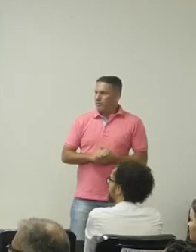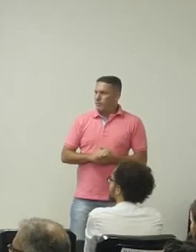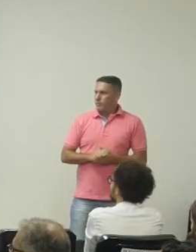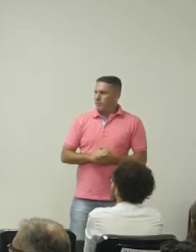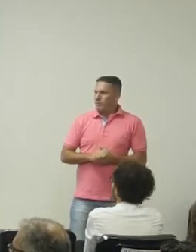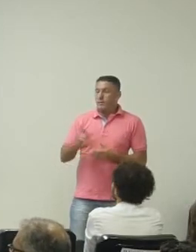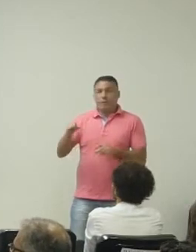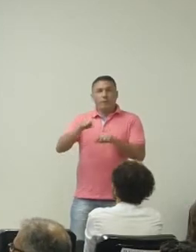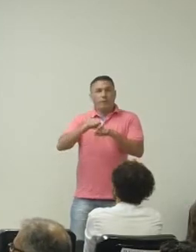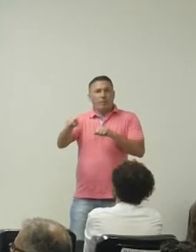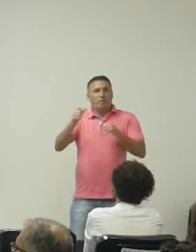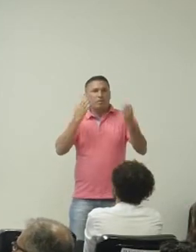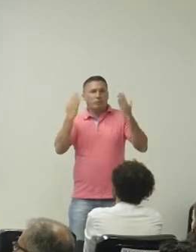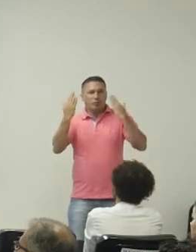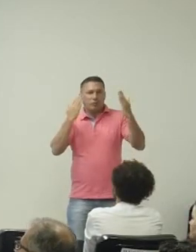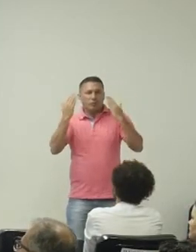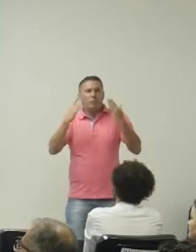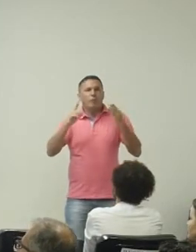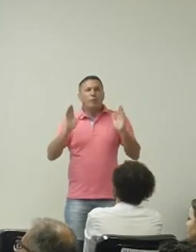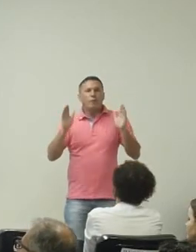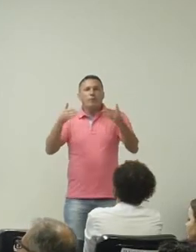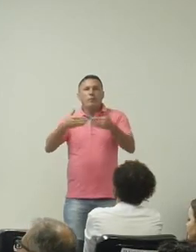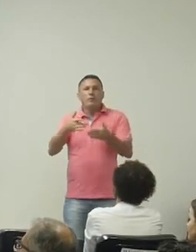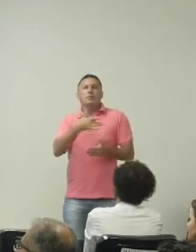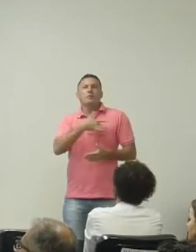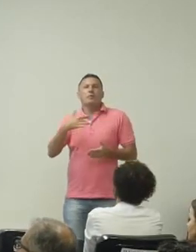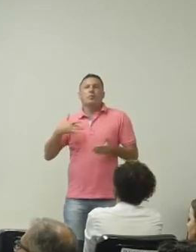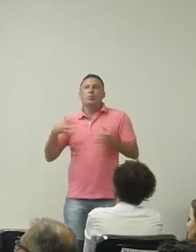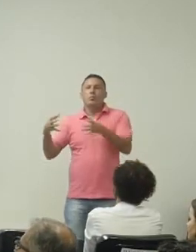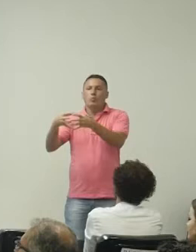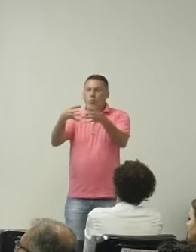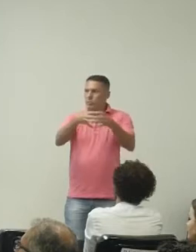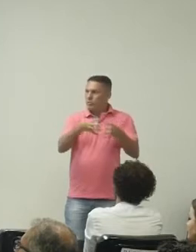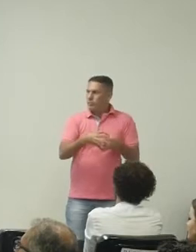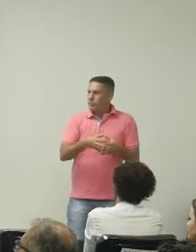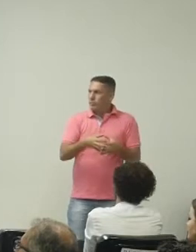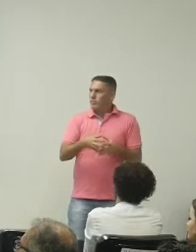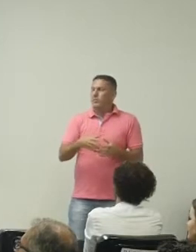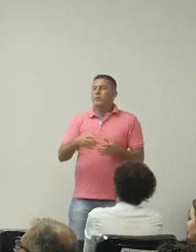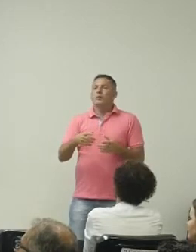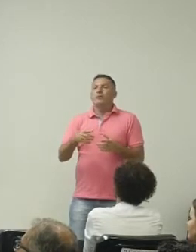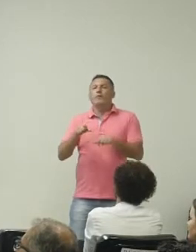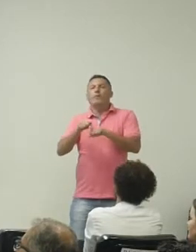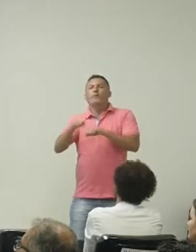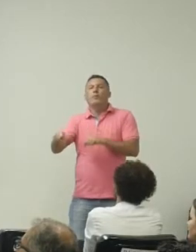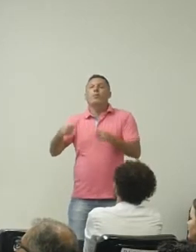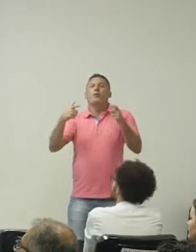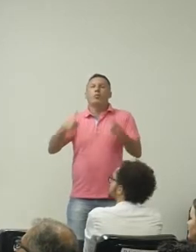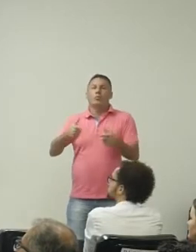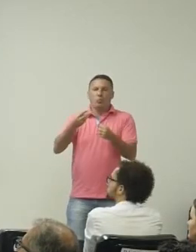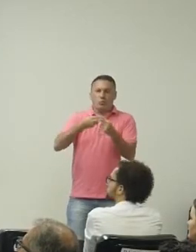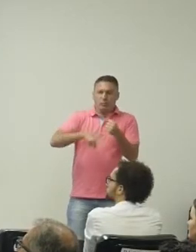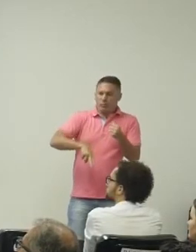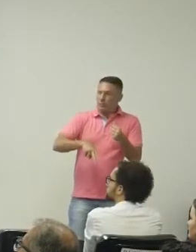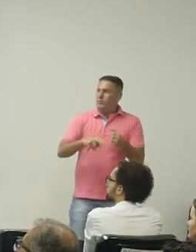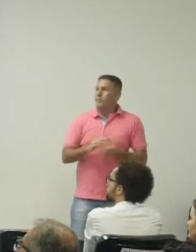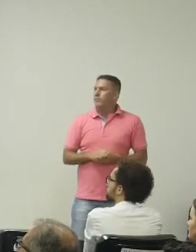Graduada em Psicologia, com especialização em Saúde Coletiva, ambas pela Universidade Federal do Espírito